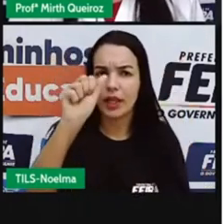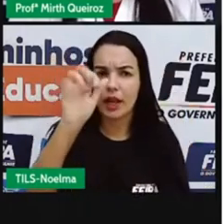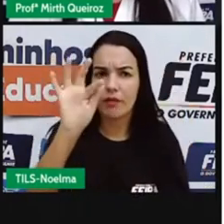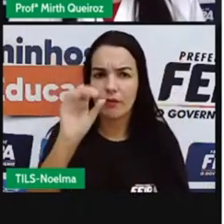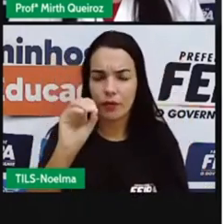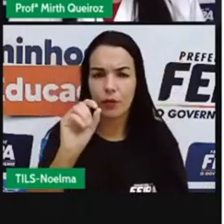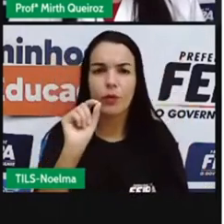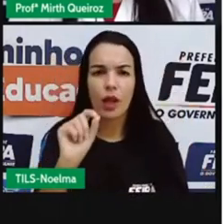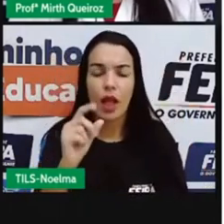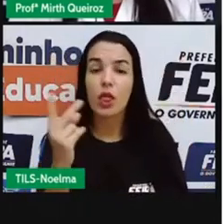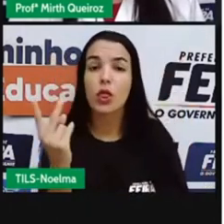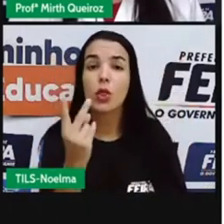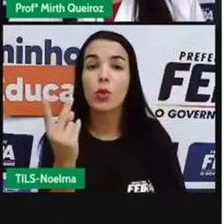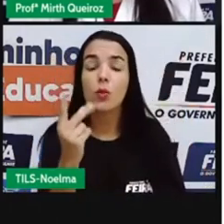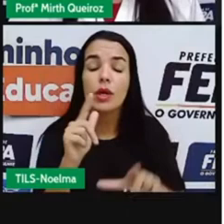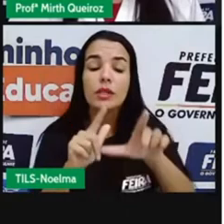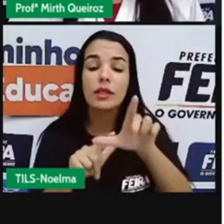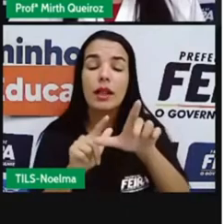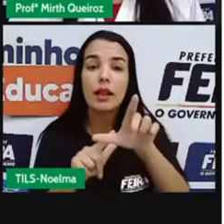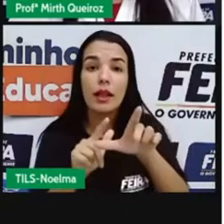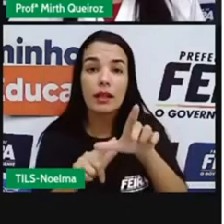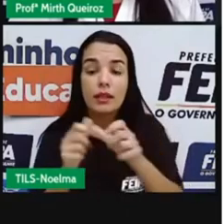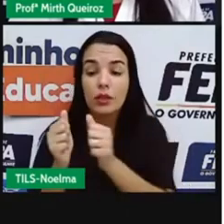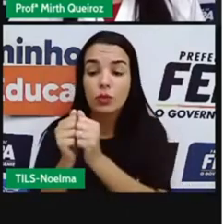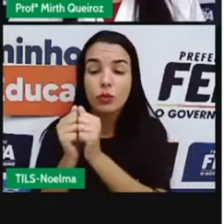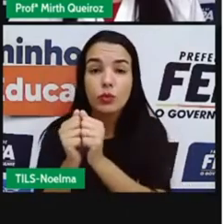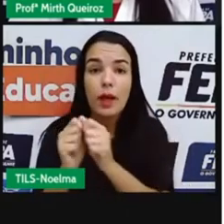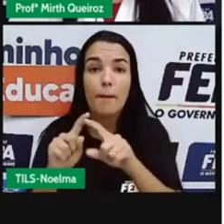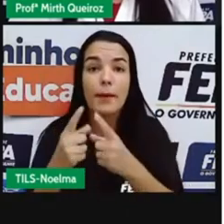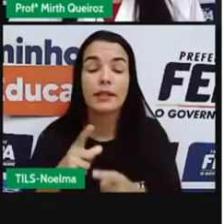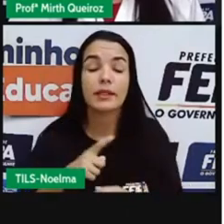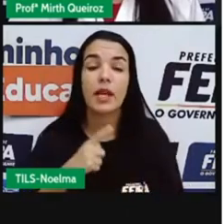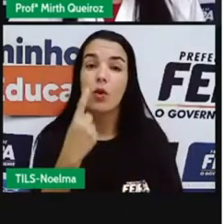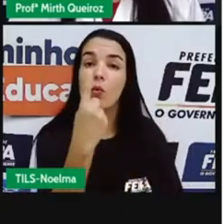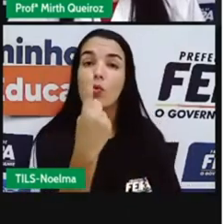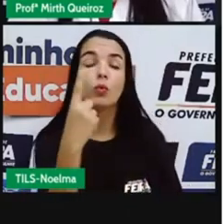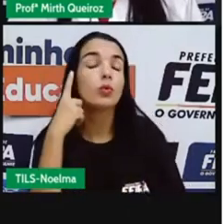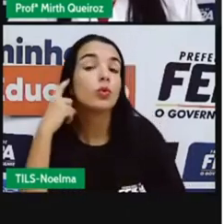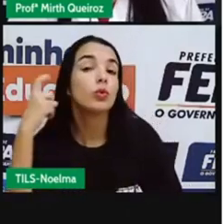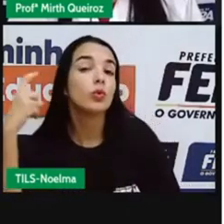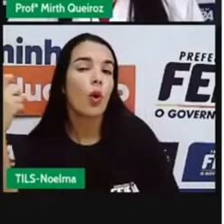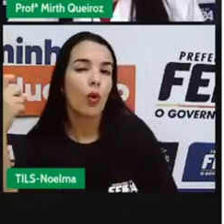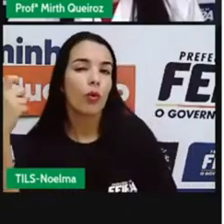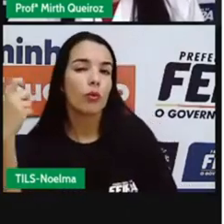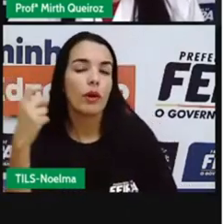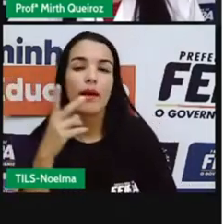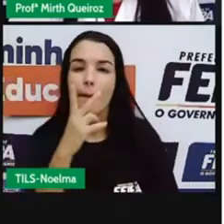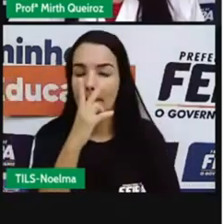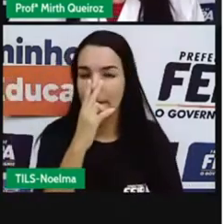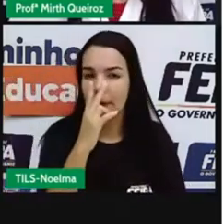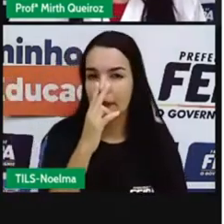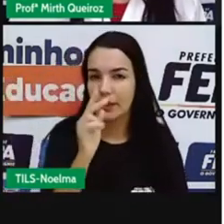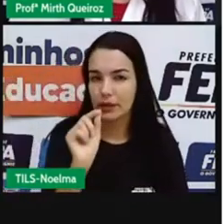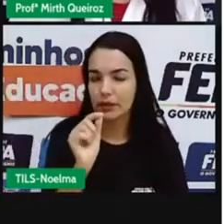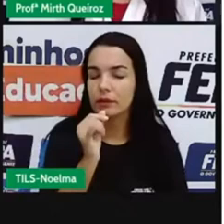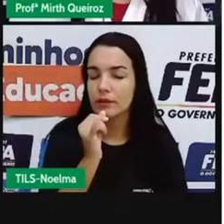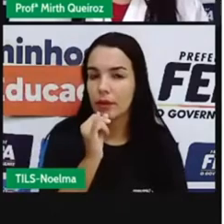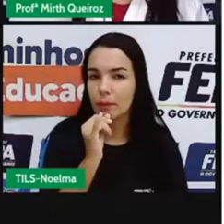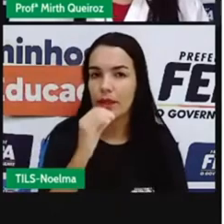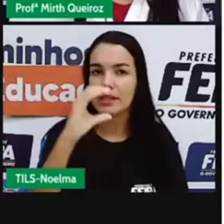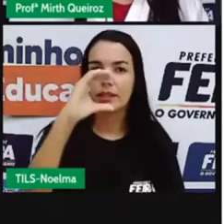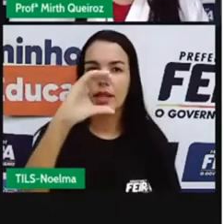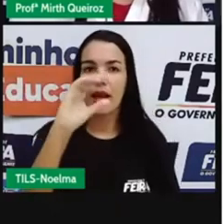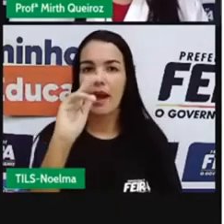certo? Igual chuva. Chuva, o CH, ele tem um som de X. Não aparece o